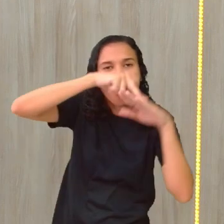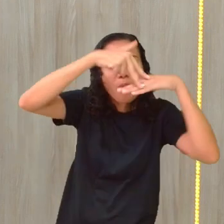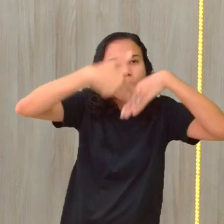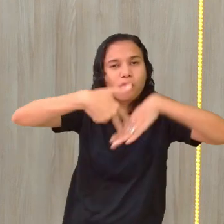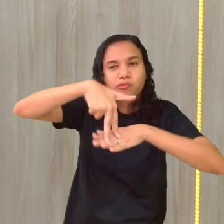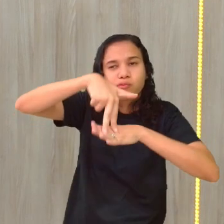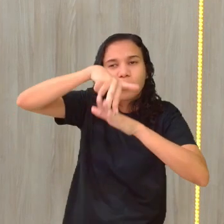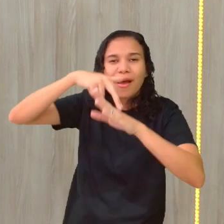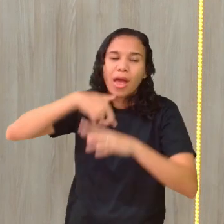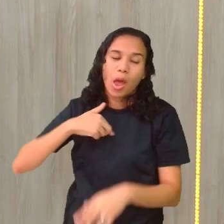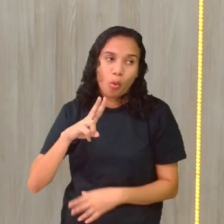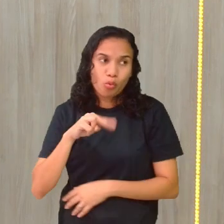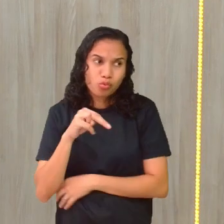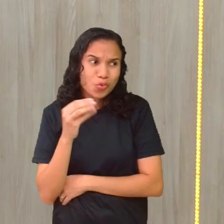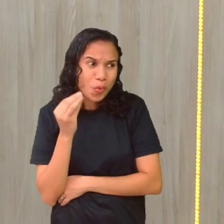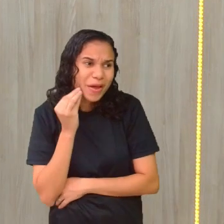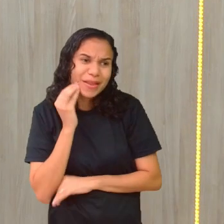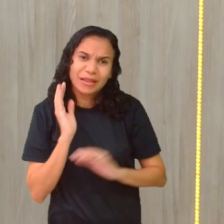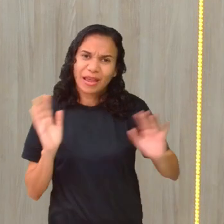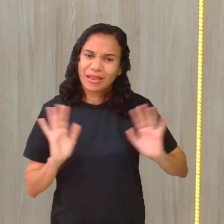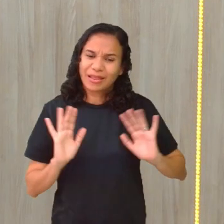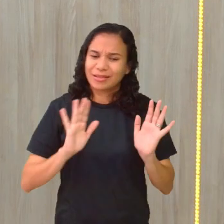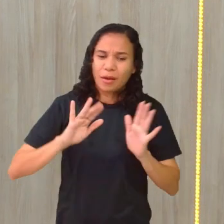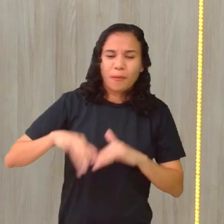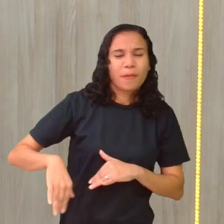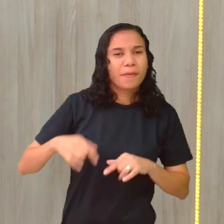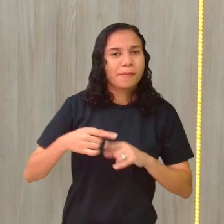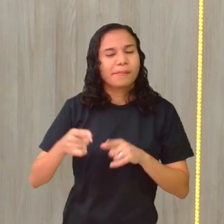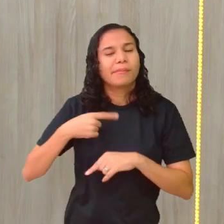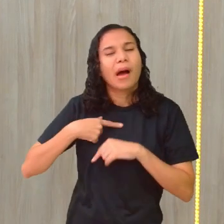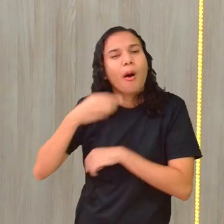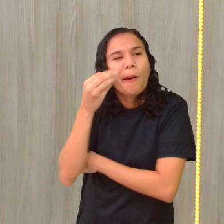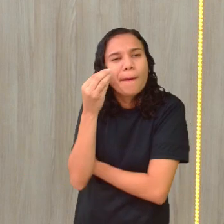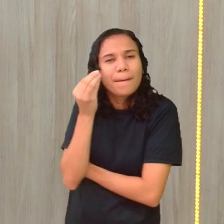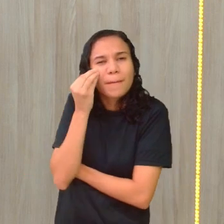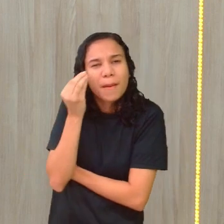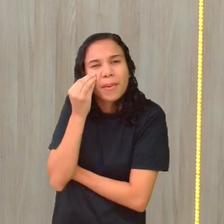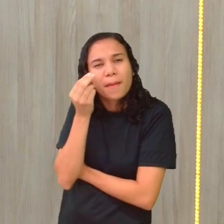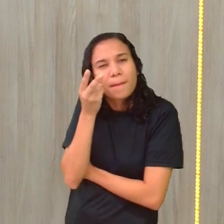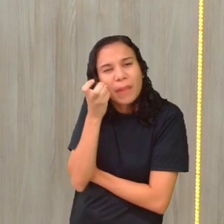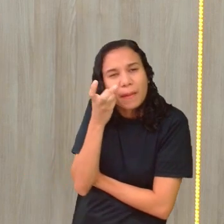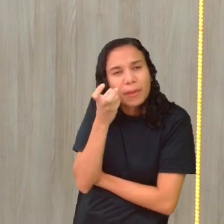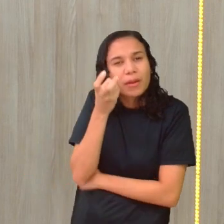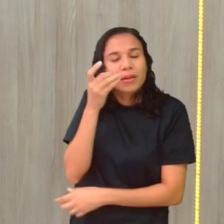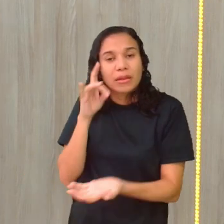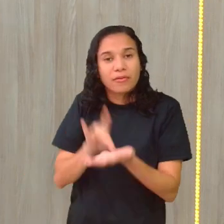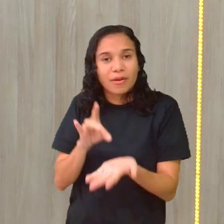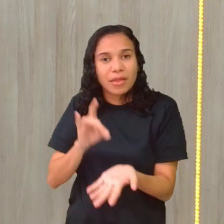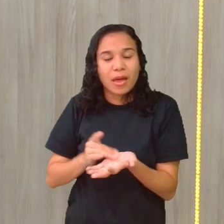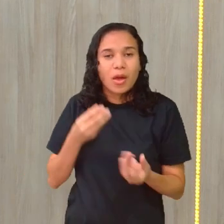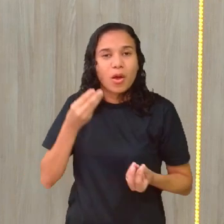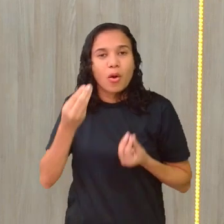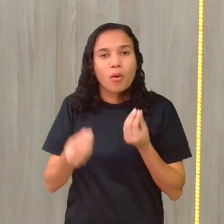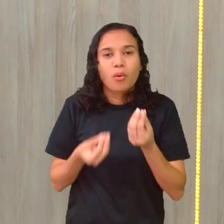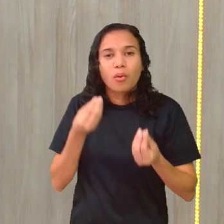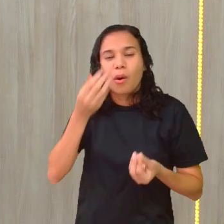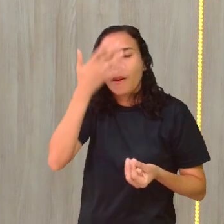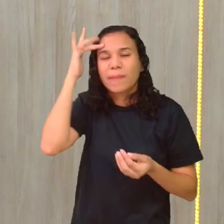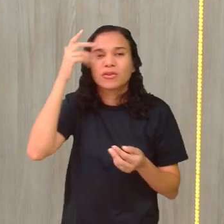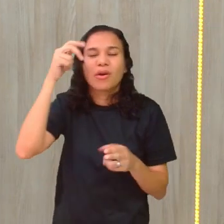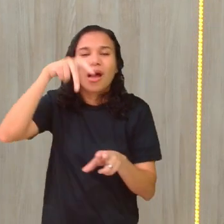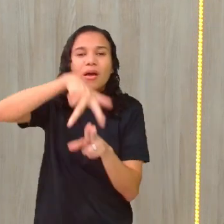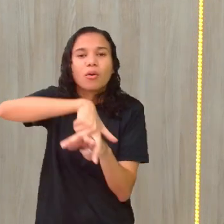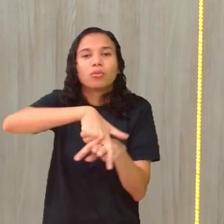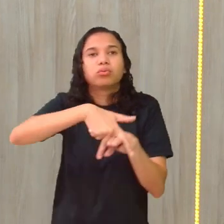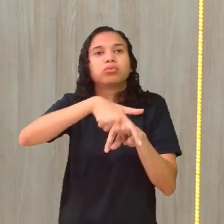Eu nunca me arrisquei, nem tentei aprender, não. Mas eu fico observando como é que elas ficam, né, admirando o